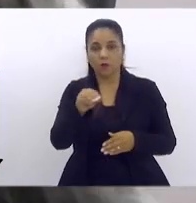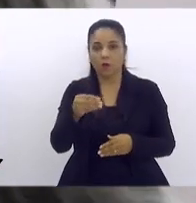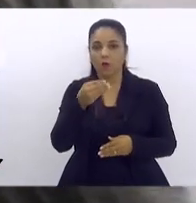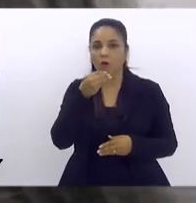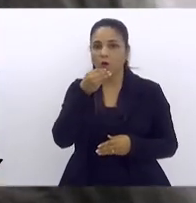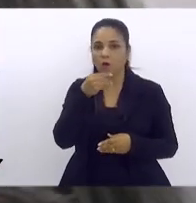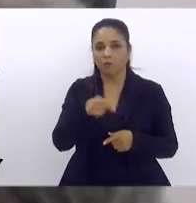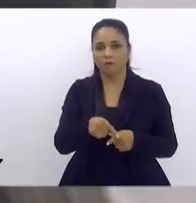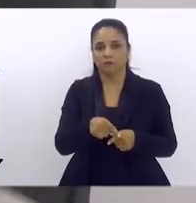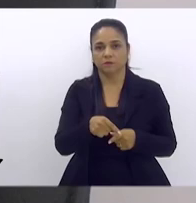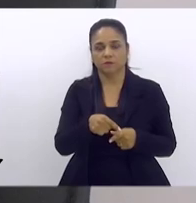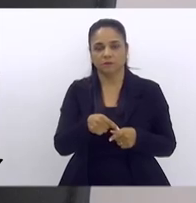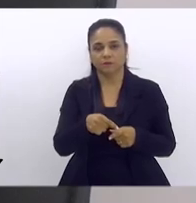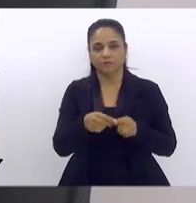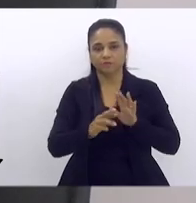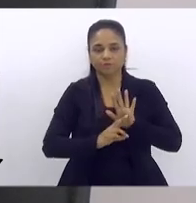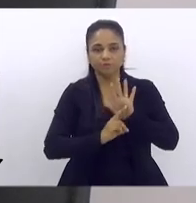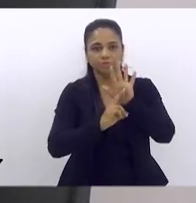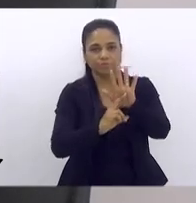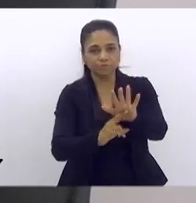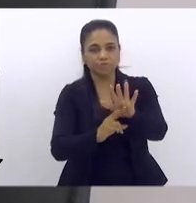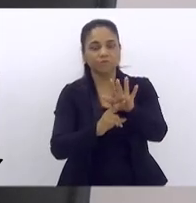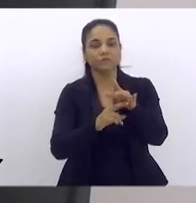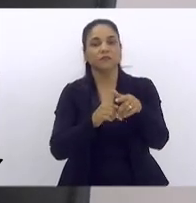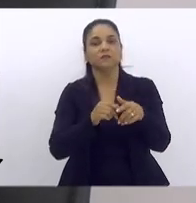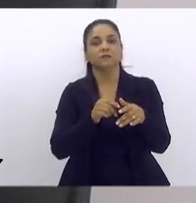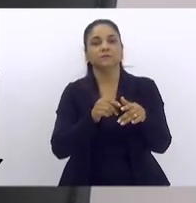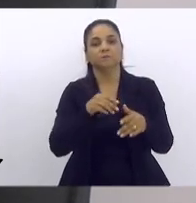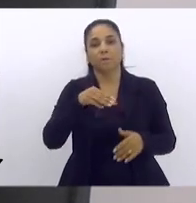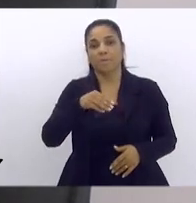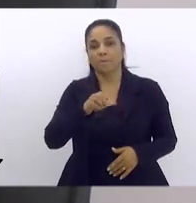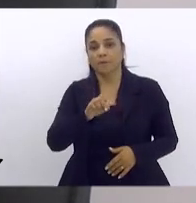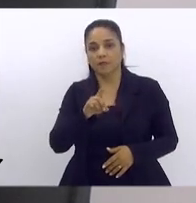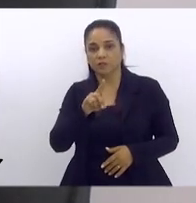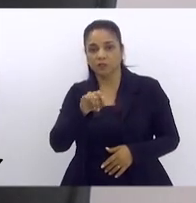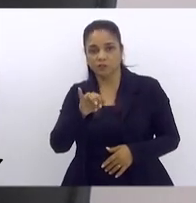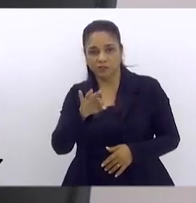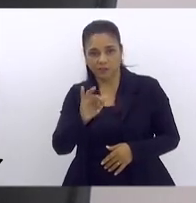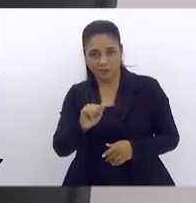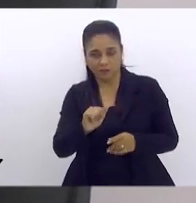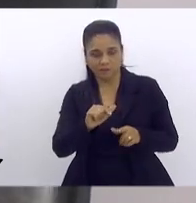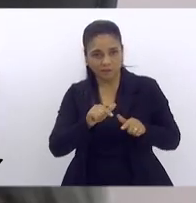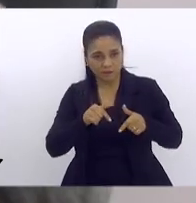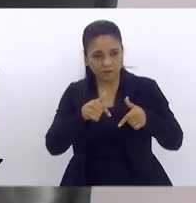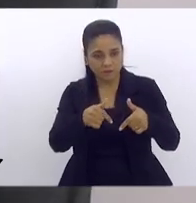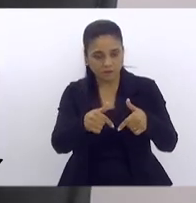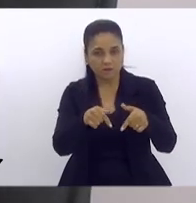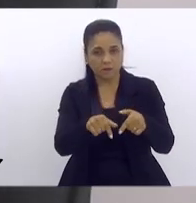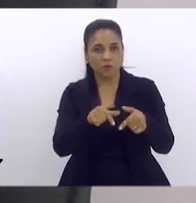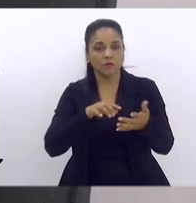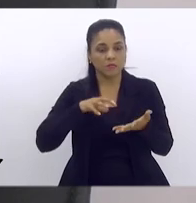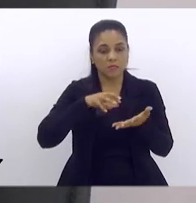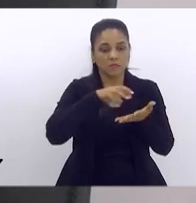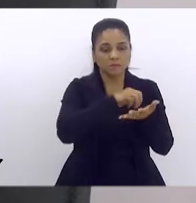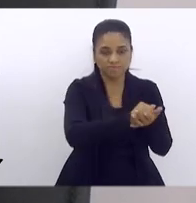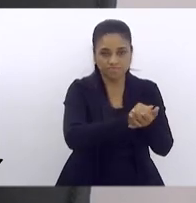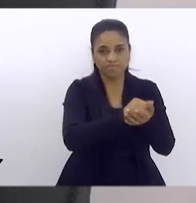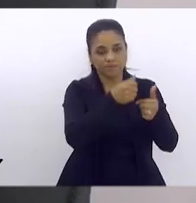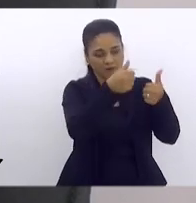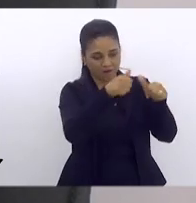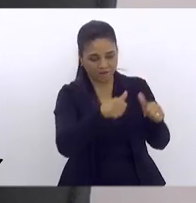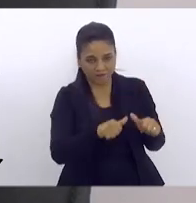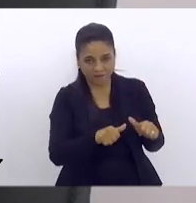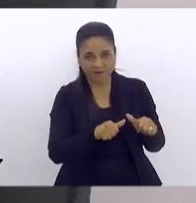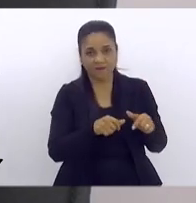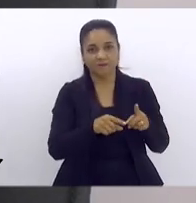de fazer a representação da medida e depois avaliar a possibilidade do registro que eu tô